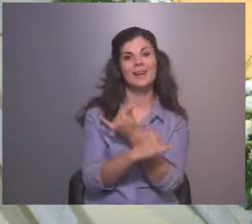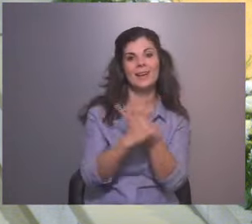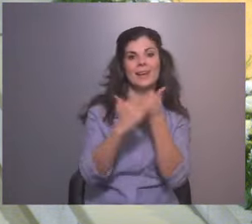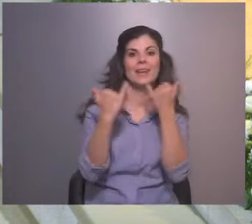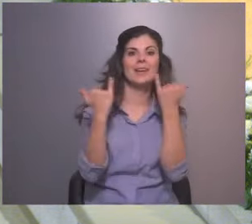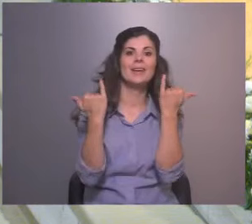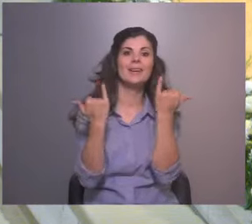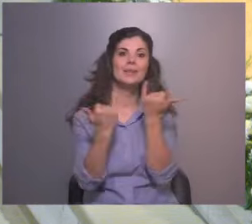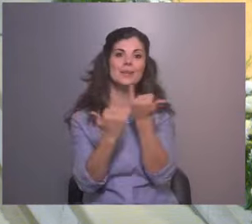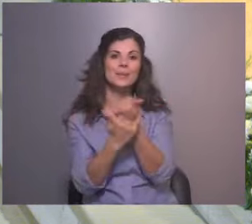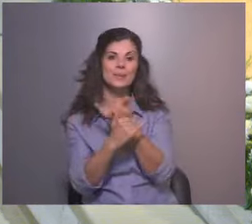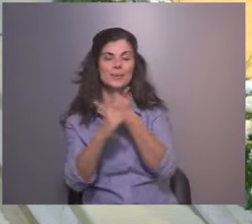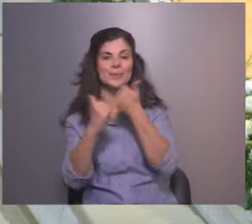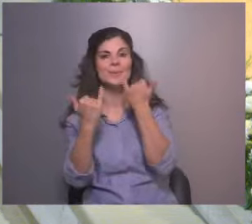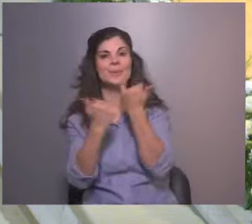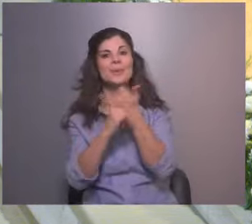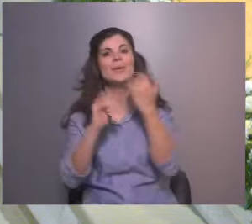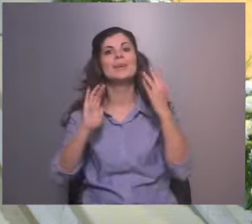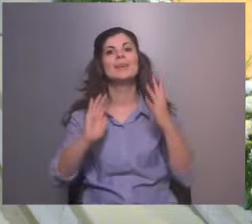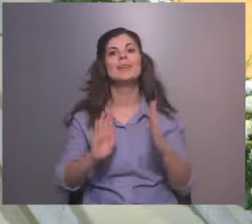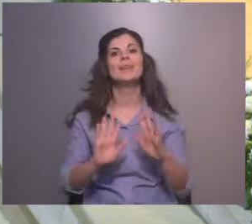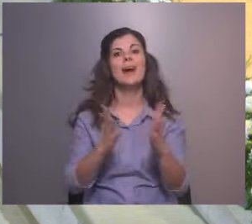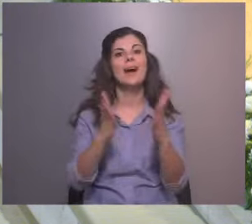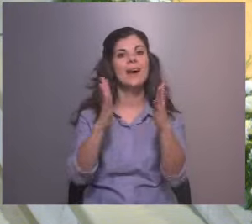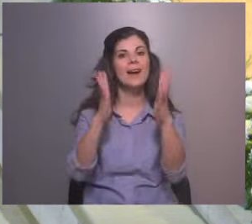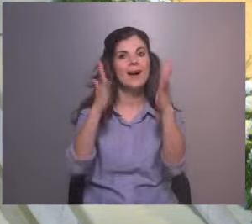aleluia,